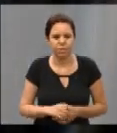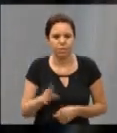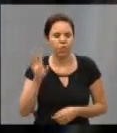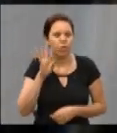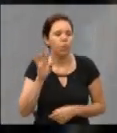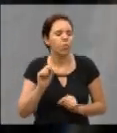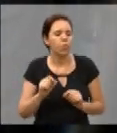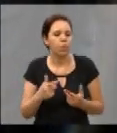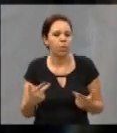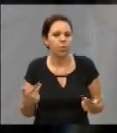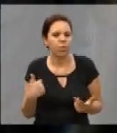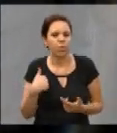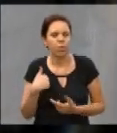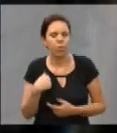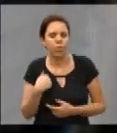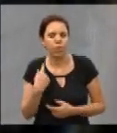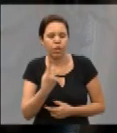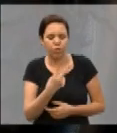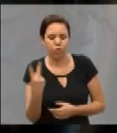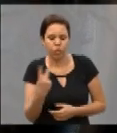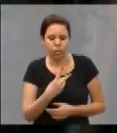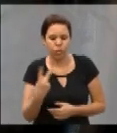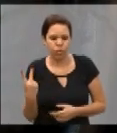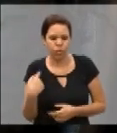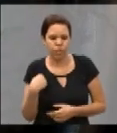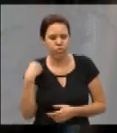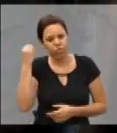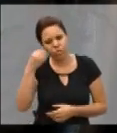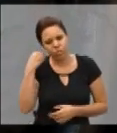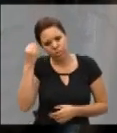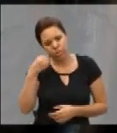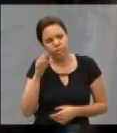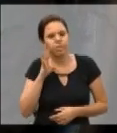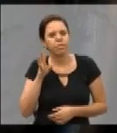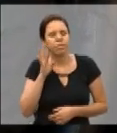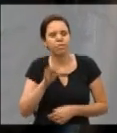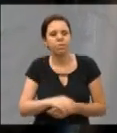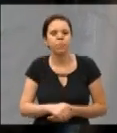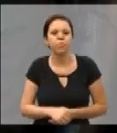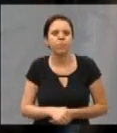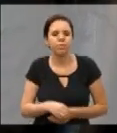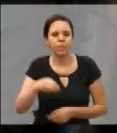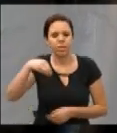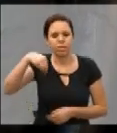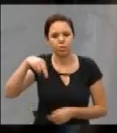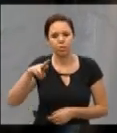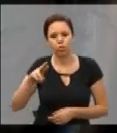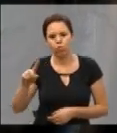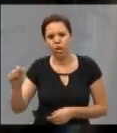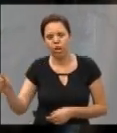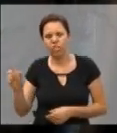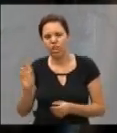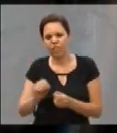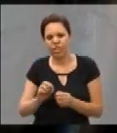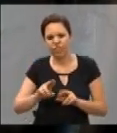legal, Michel, porque é o seguinte, tanto eu quanto a Moara, a gente vem de uma experiência bem legal, né? A Moara já fez várias